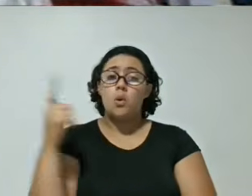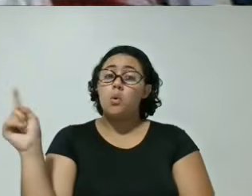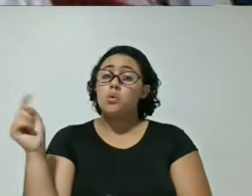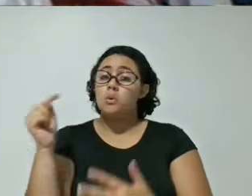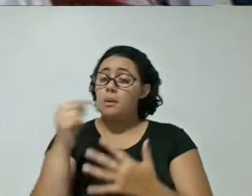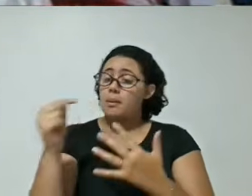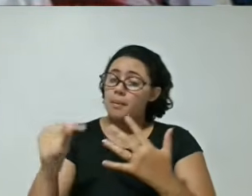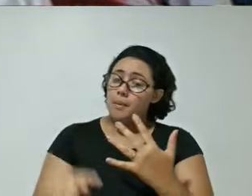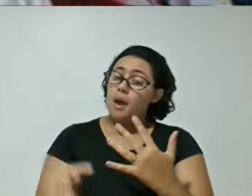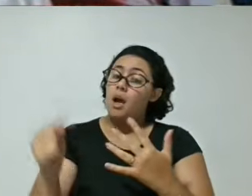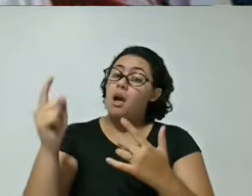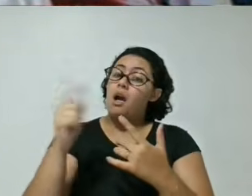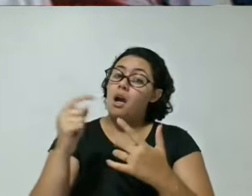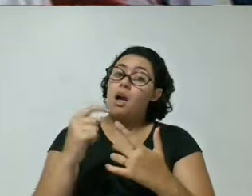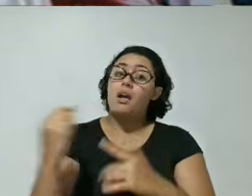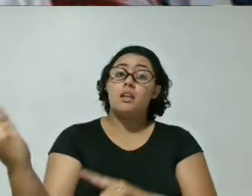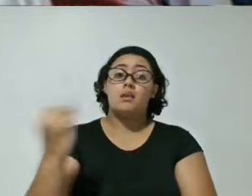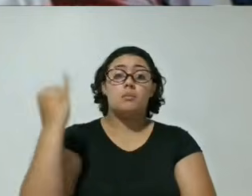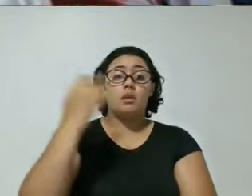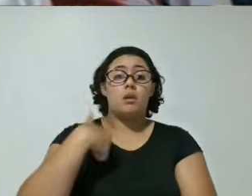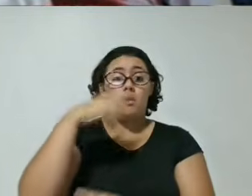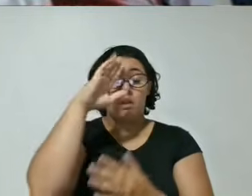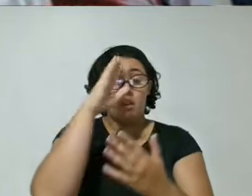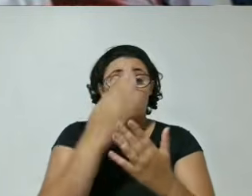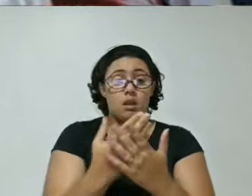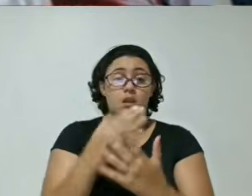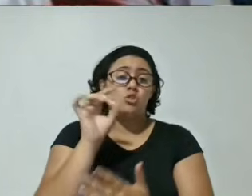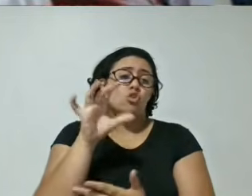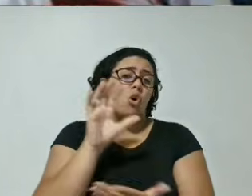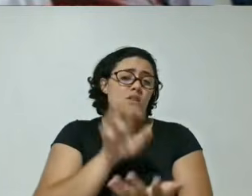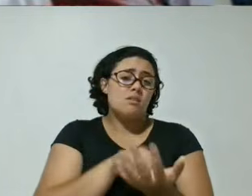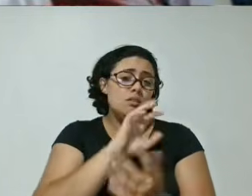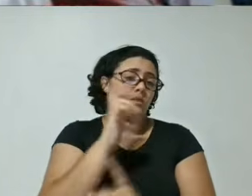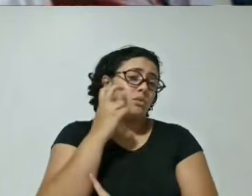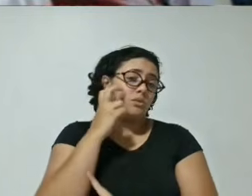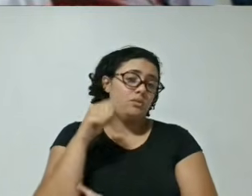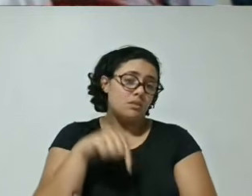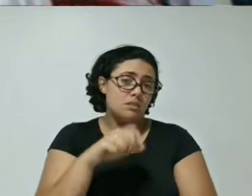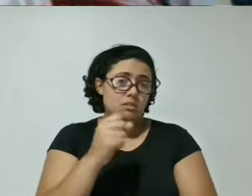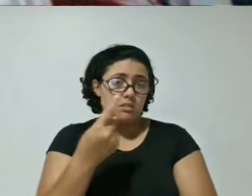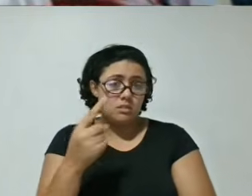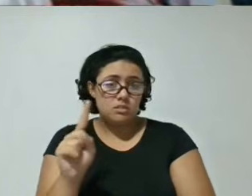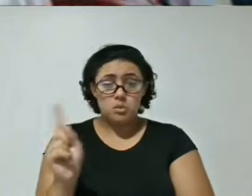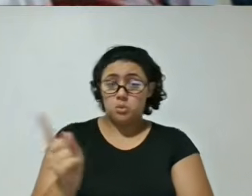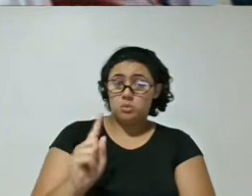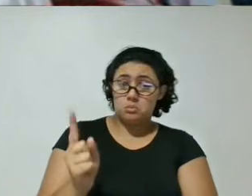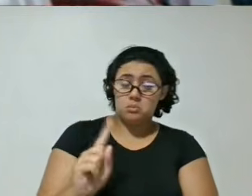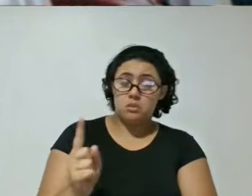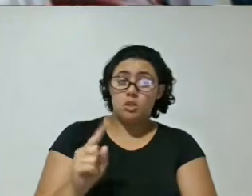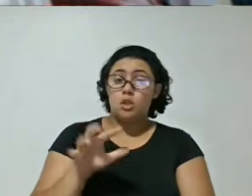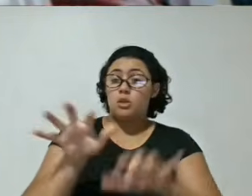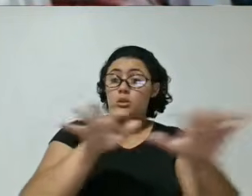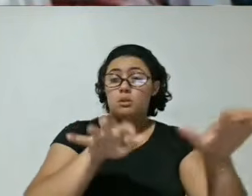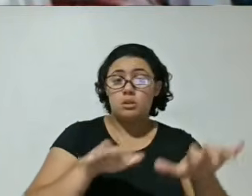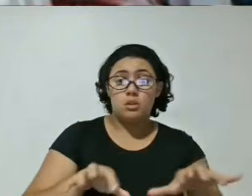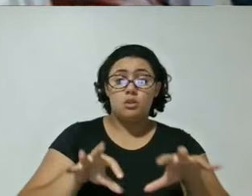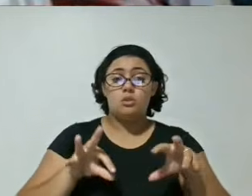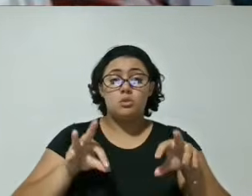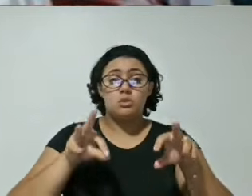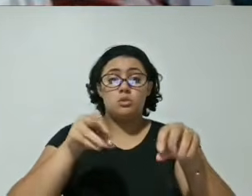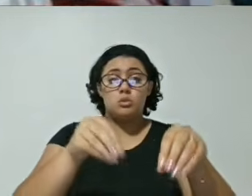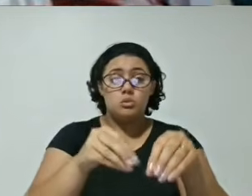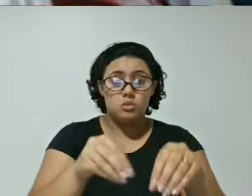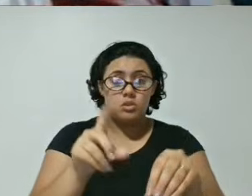eu acredito, não só no Centro Cultural São Bernardo, mas em todos os outros equipamentos, né, espalhados pelas 9 regionais da cidade, né,